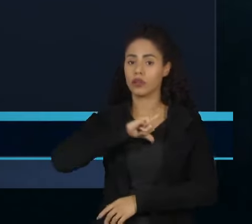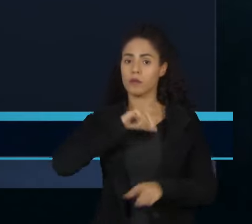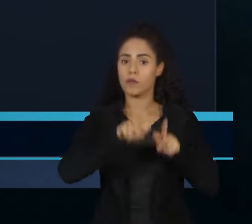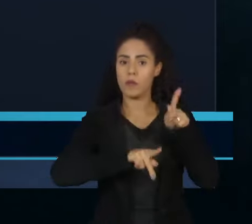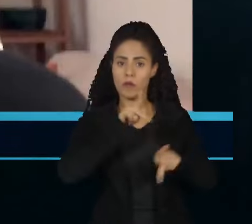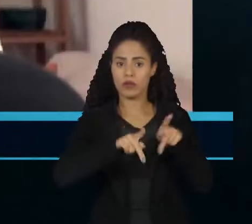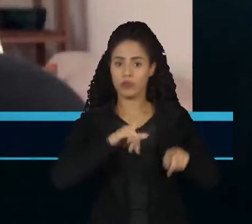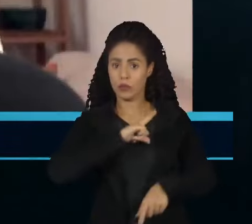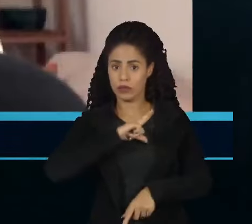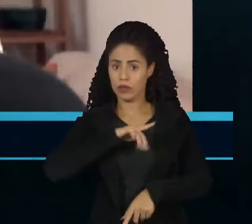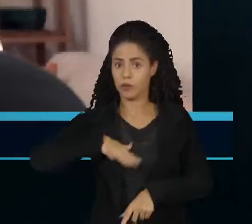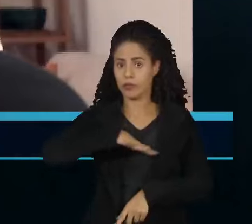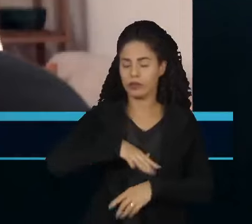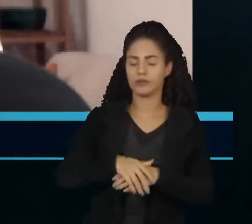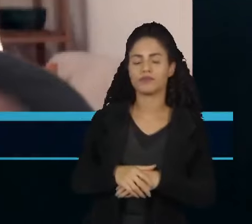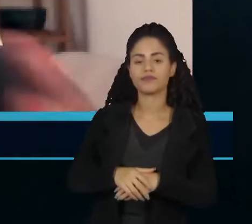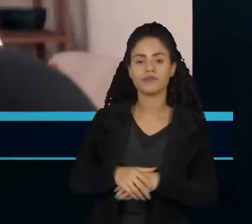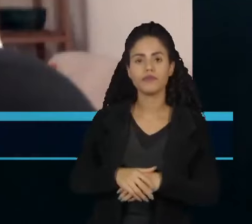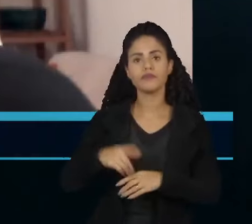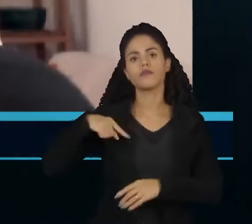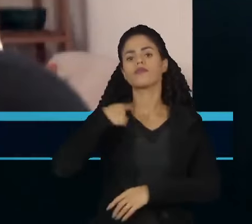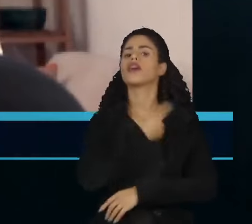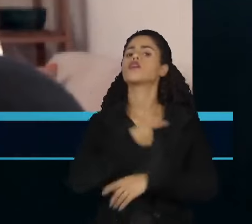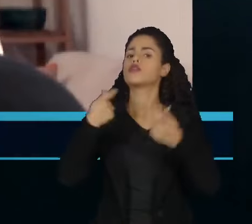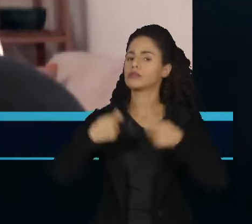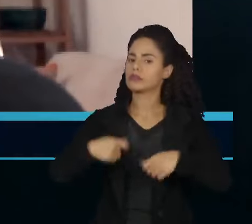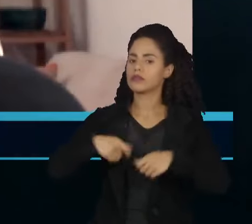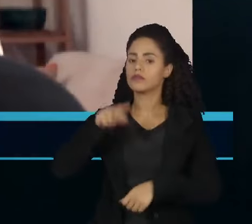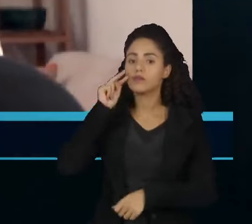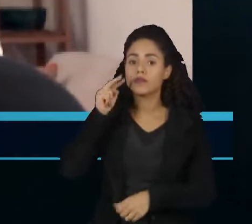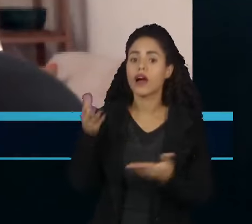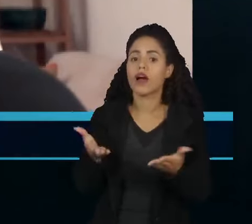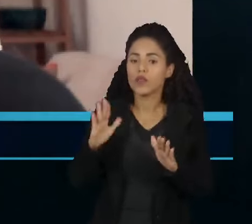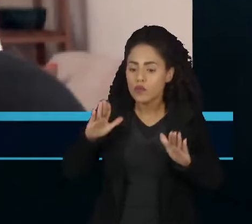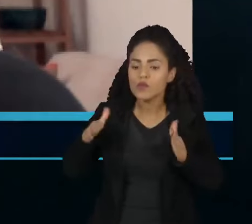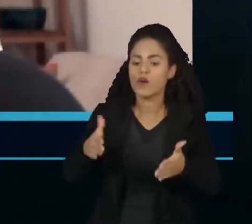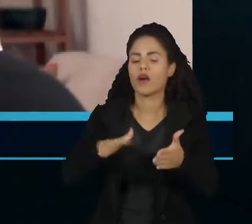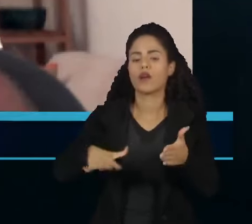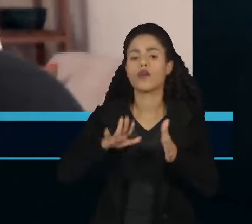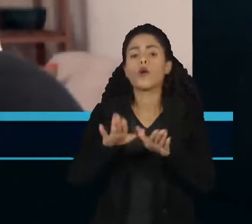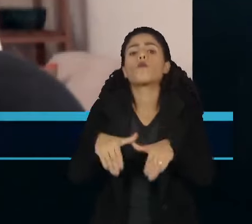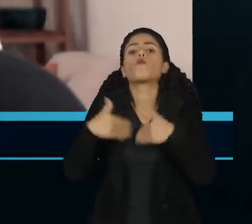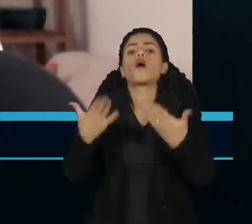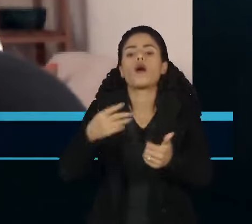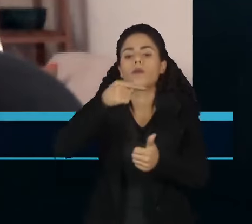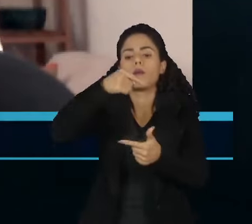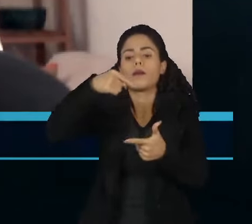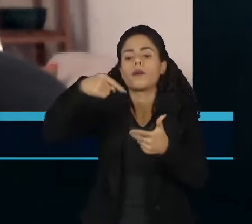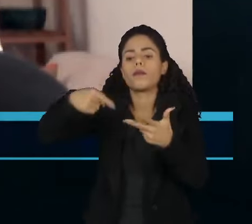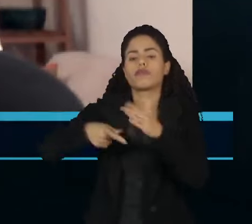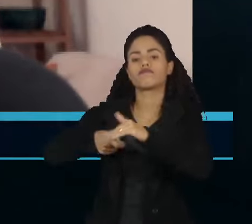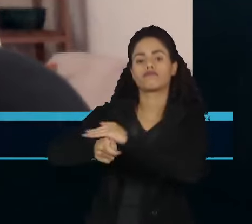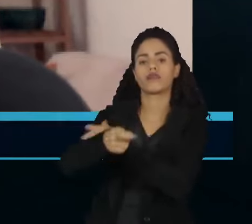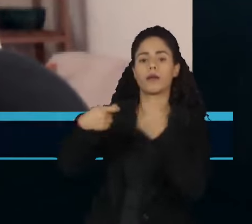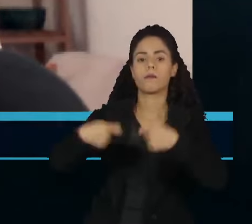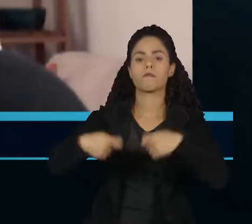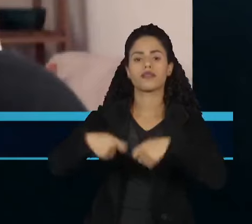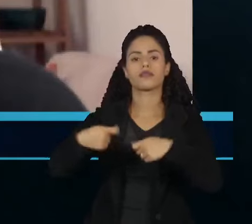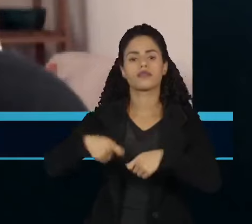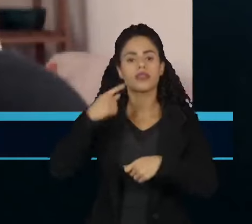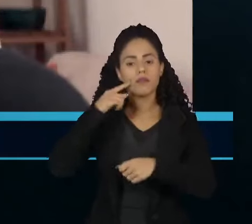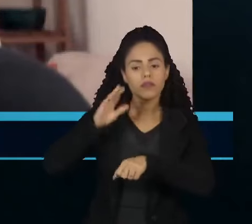população local. Então a gente precisa olhar do ponto de vista setorial quais são os investimentos necessários, o desenho